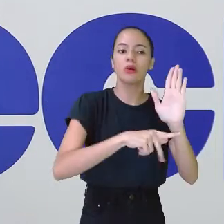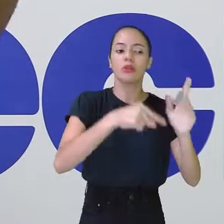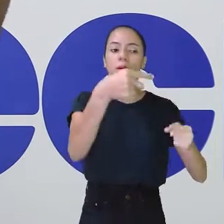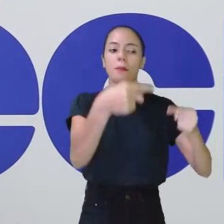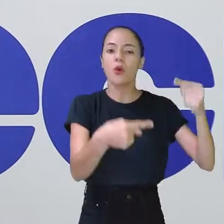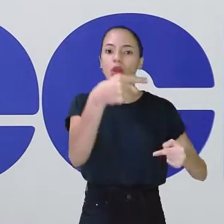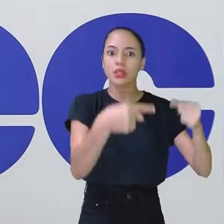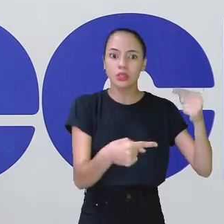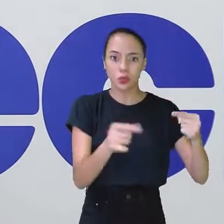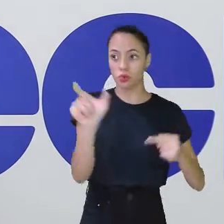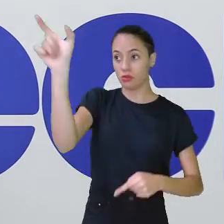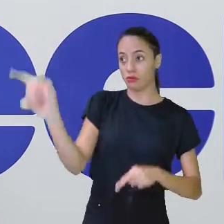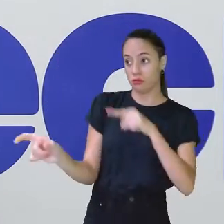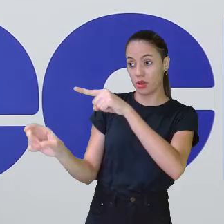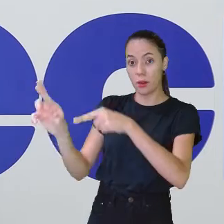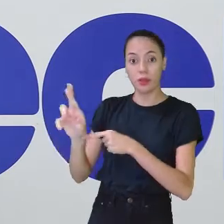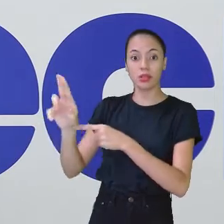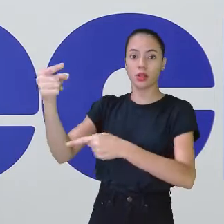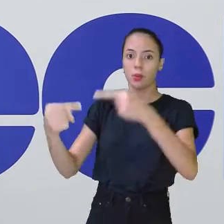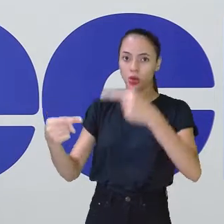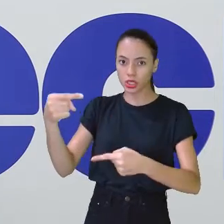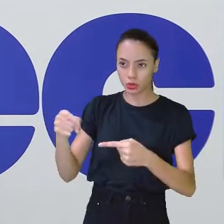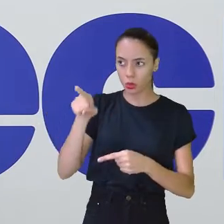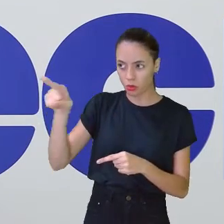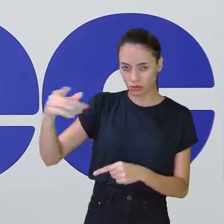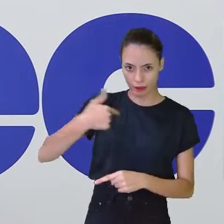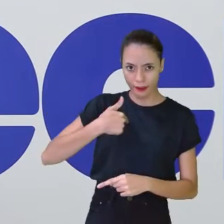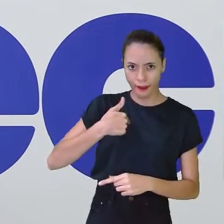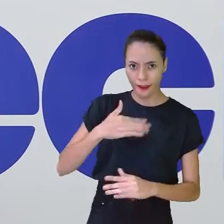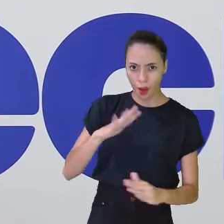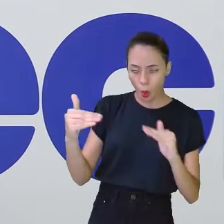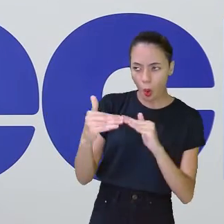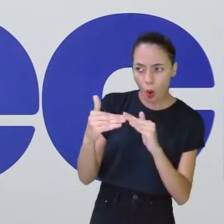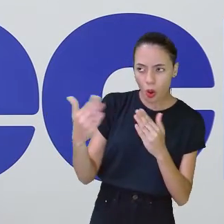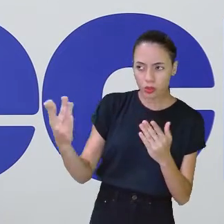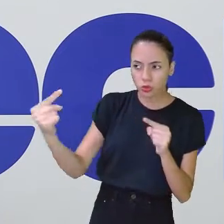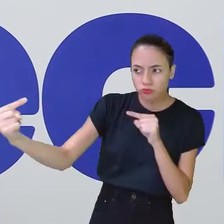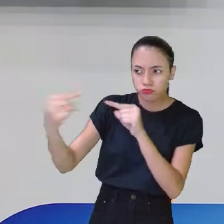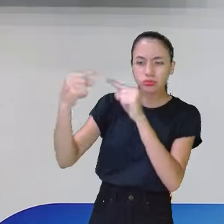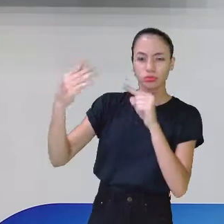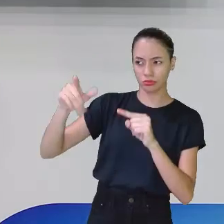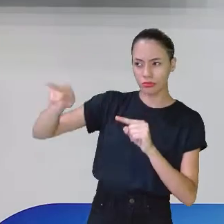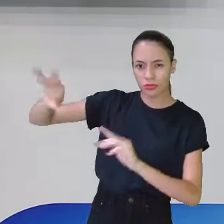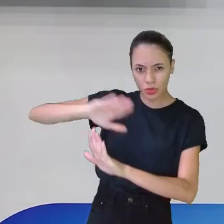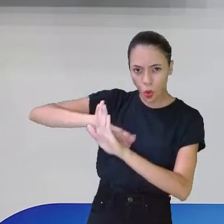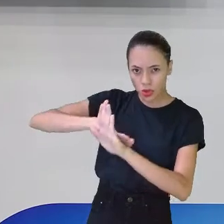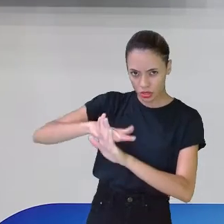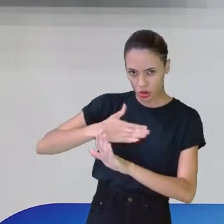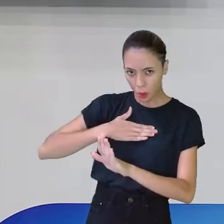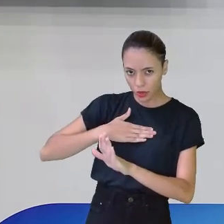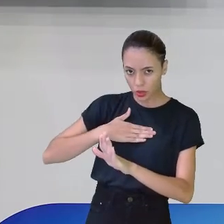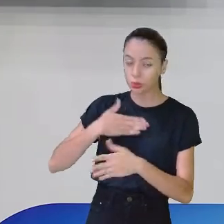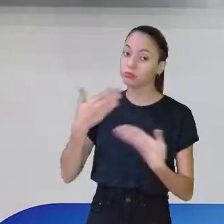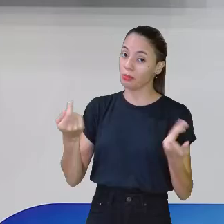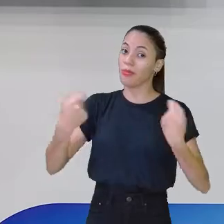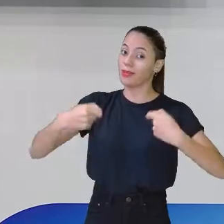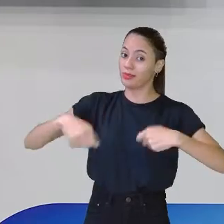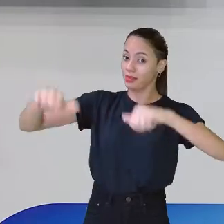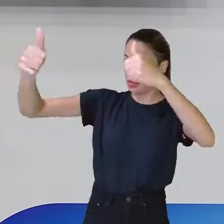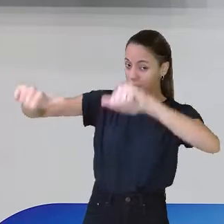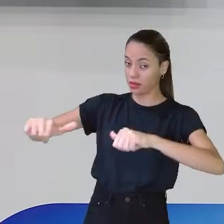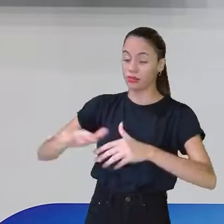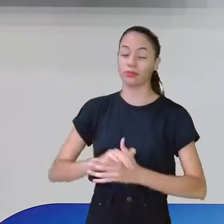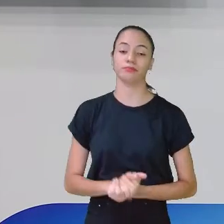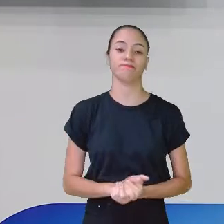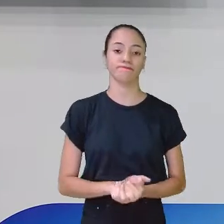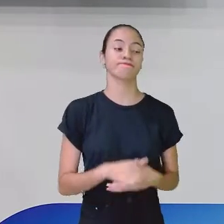que esse cara... Vamos ver se realmente ele vai lutar pelo povo. Vamos para o desafio, professor. Pois é, né? E uma questão, né? A